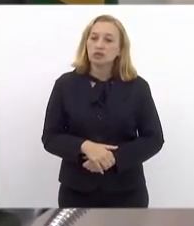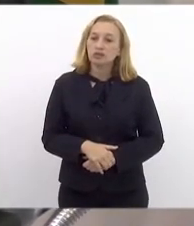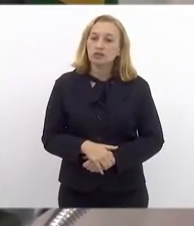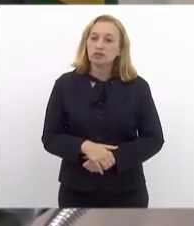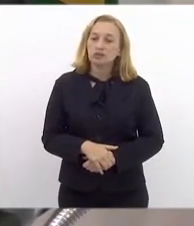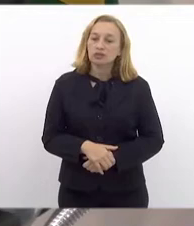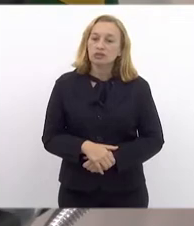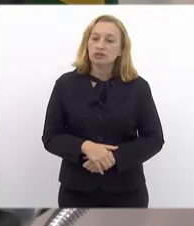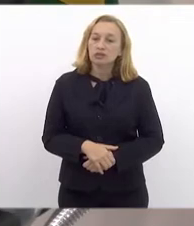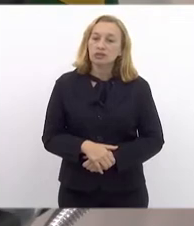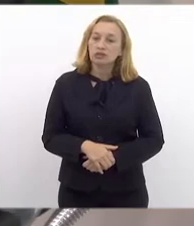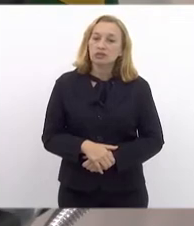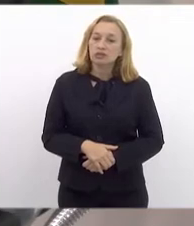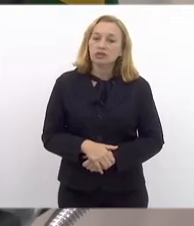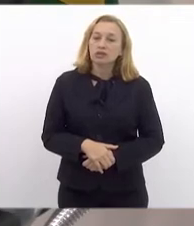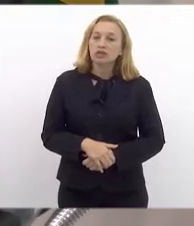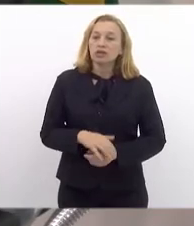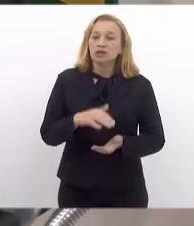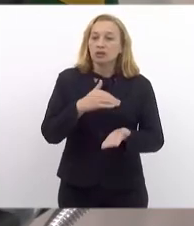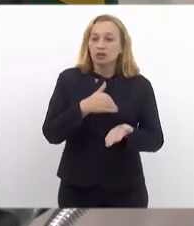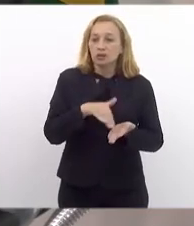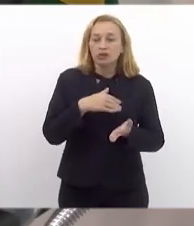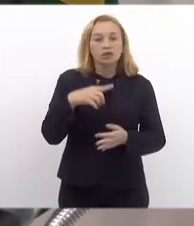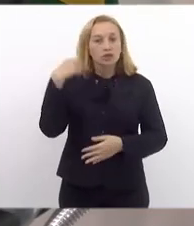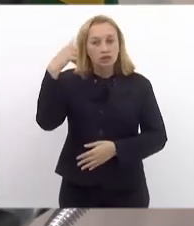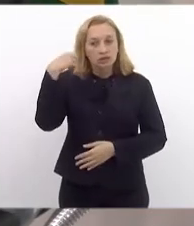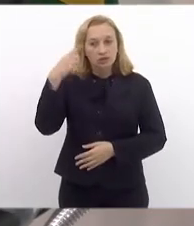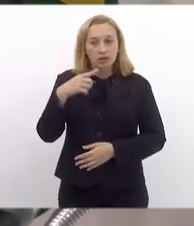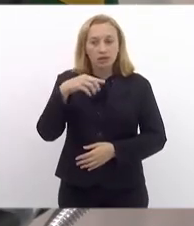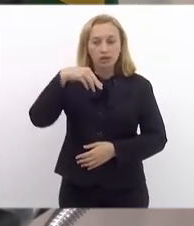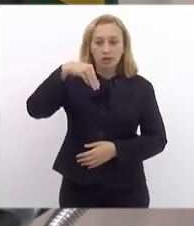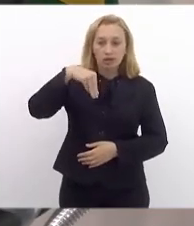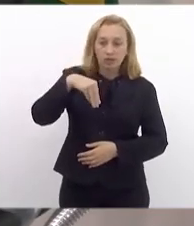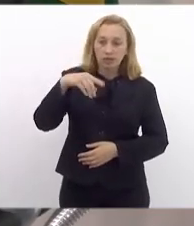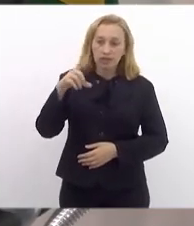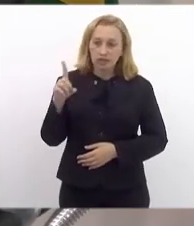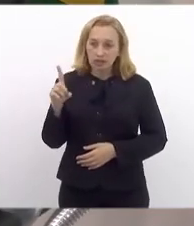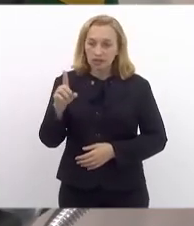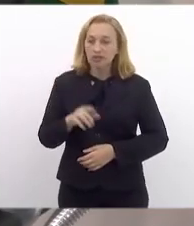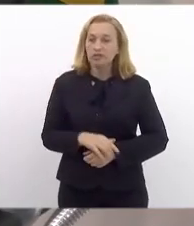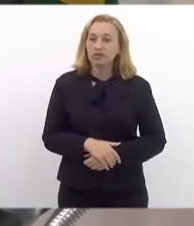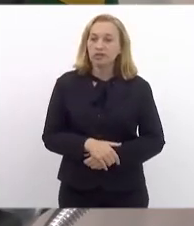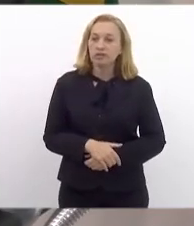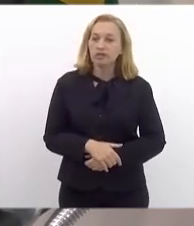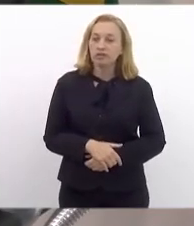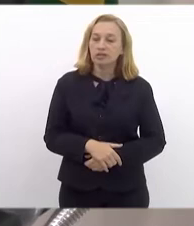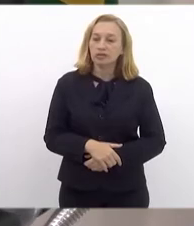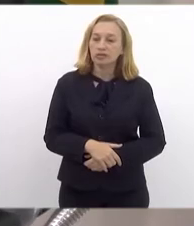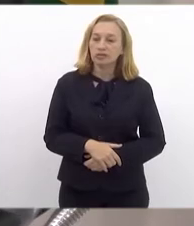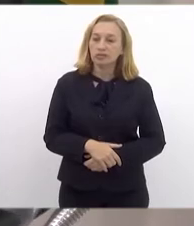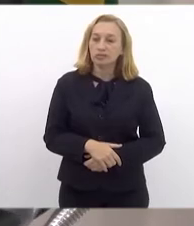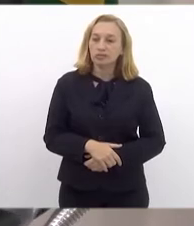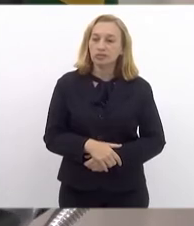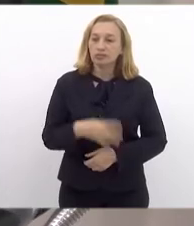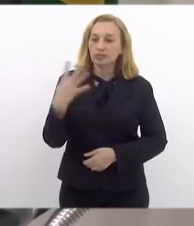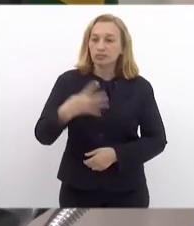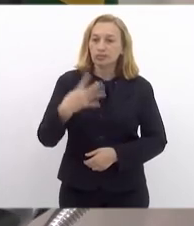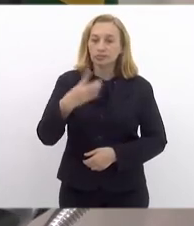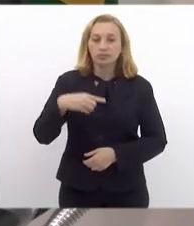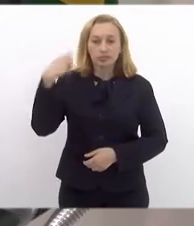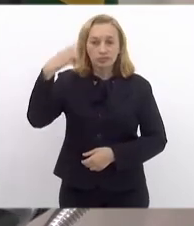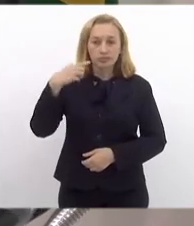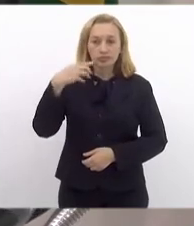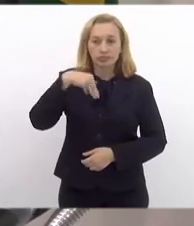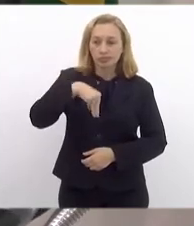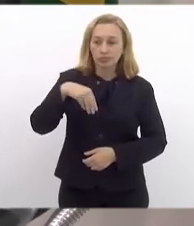O que é do escritório advocacia MD é o quarto advogado da